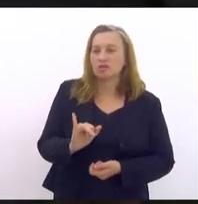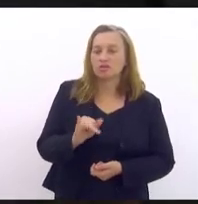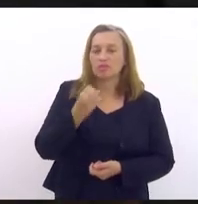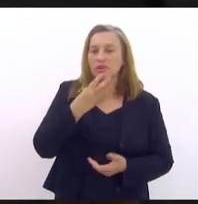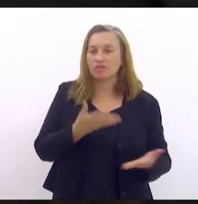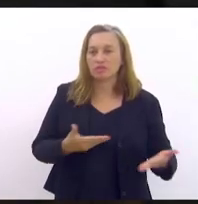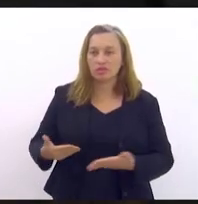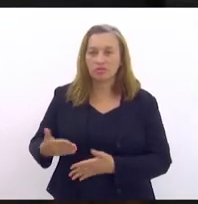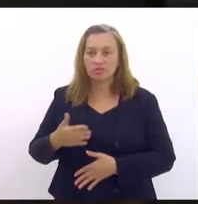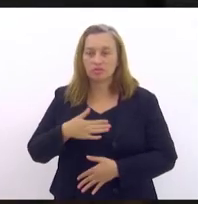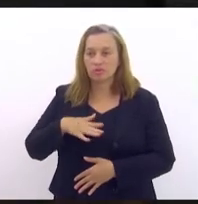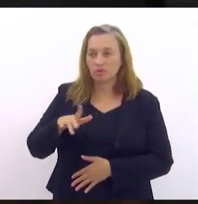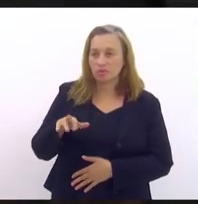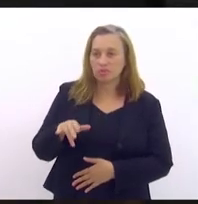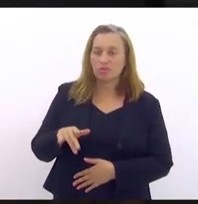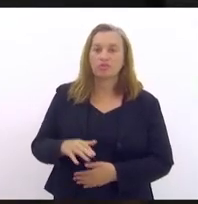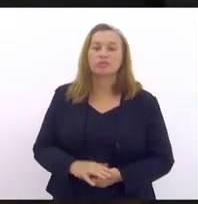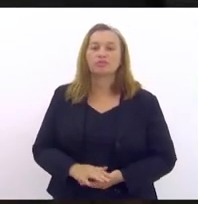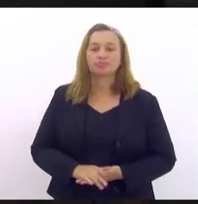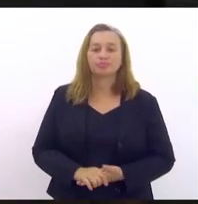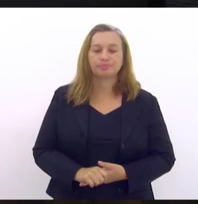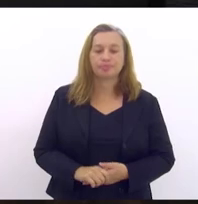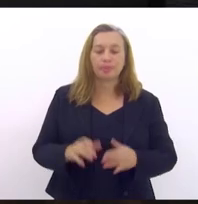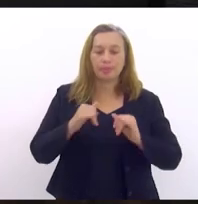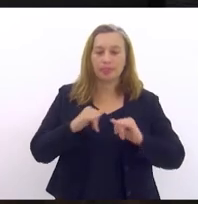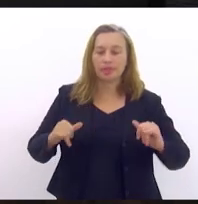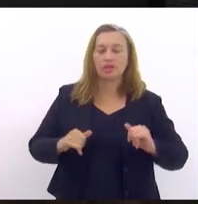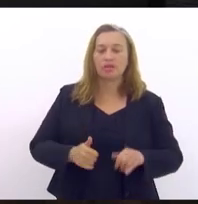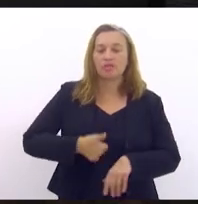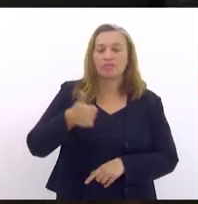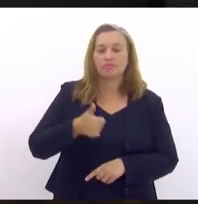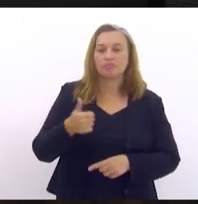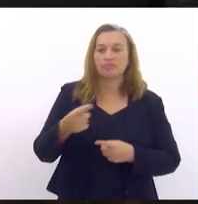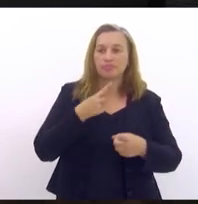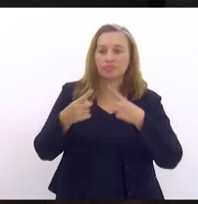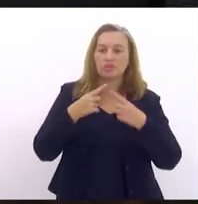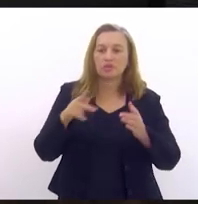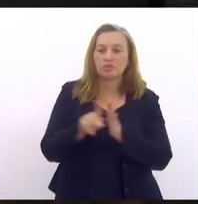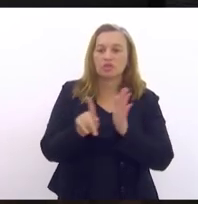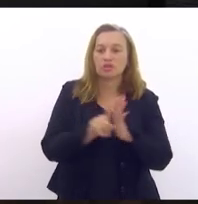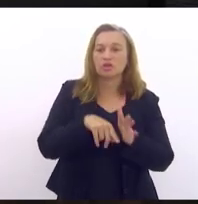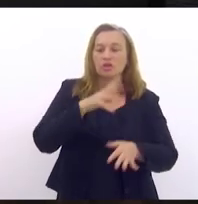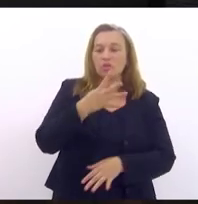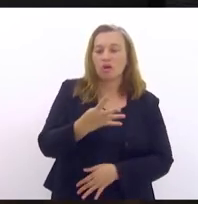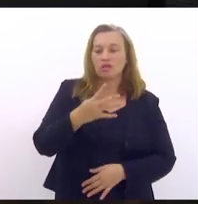bem-vindo, irmão. Feliz em vê-lo aqui. Anuncio, em primeira discussão, projeto de lei número